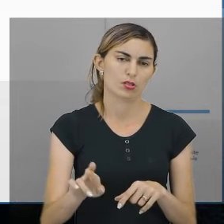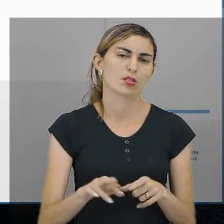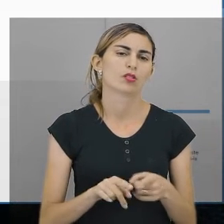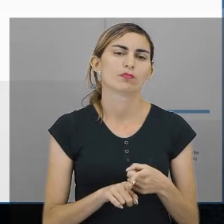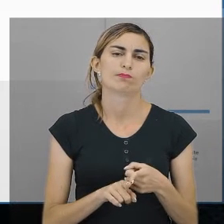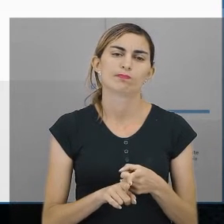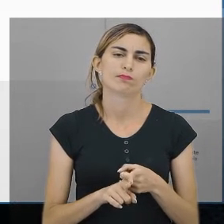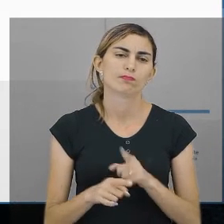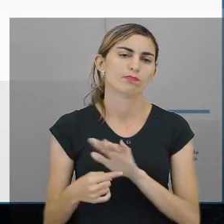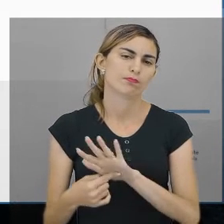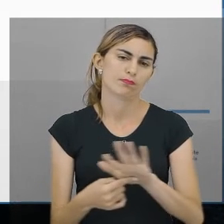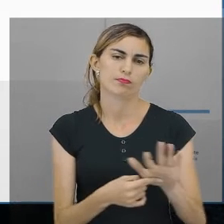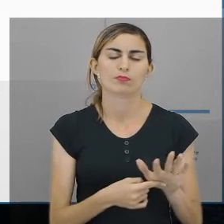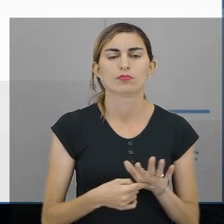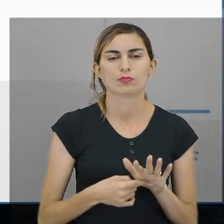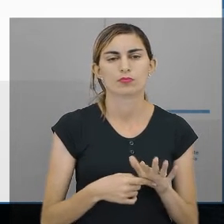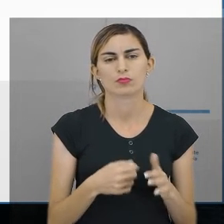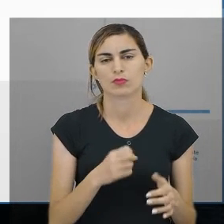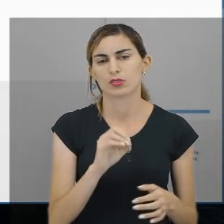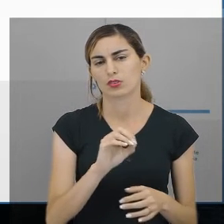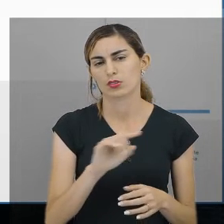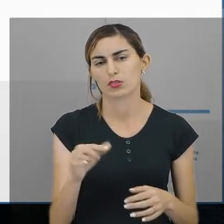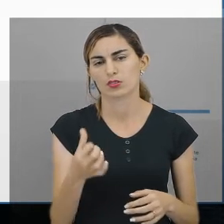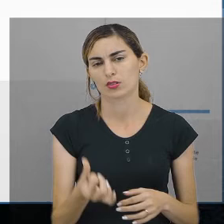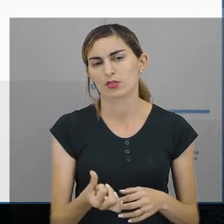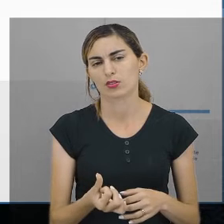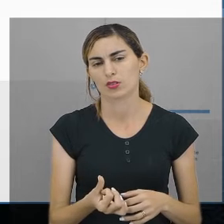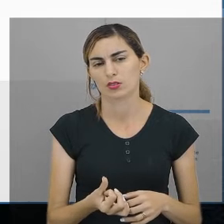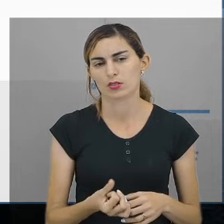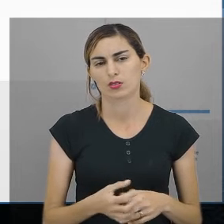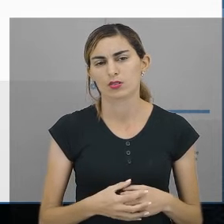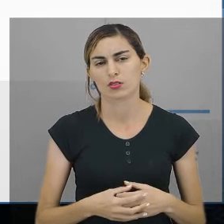Forneça o número entre 0 e 6. 4.